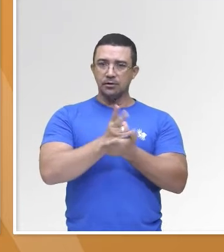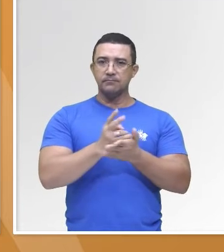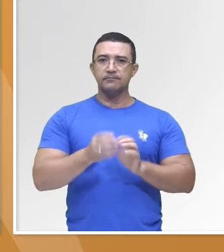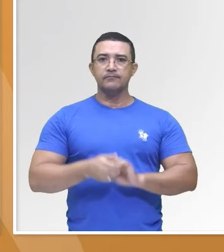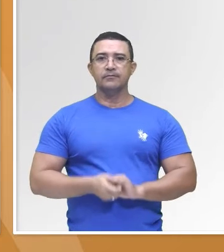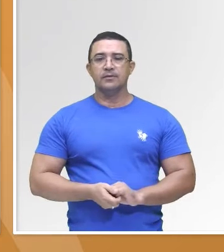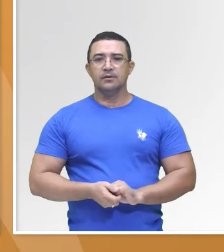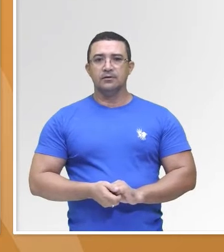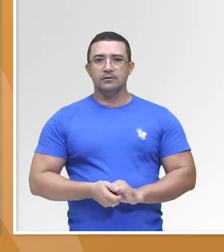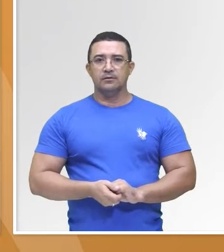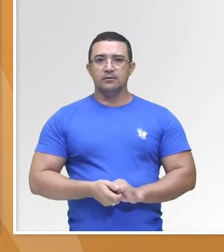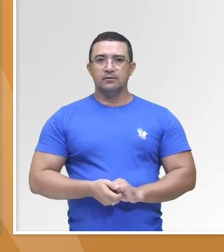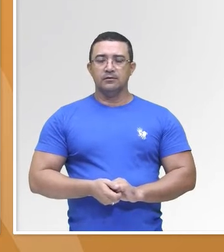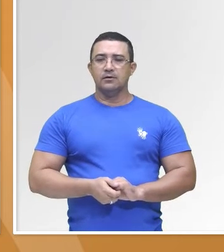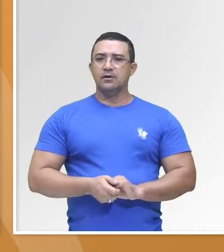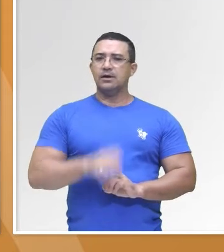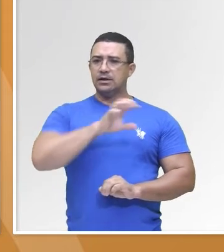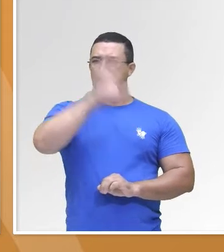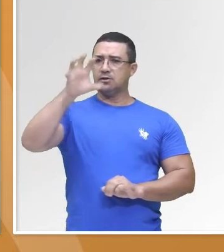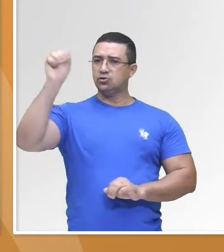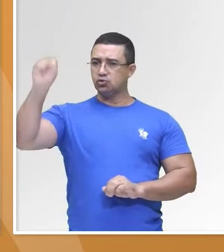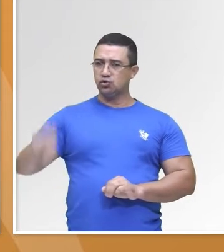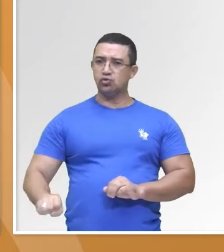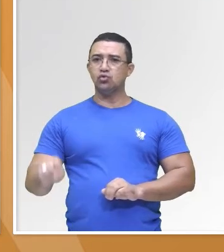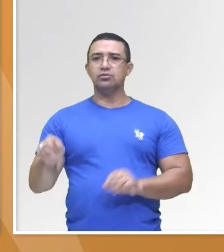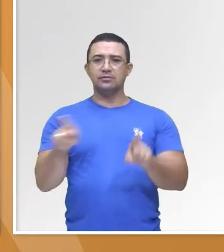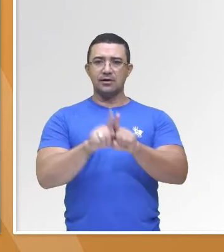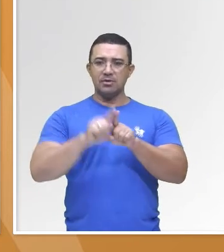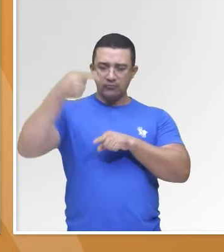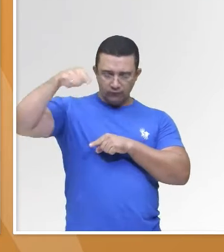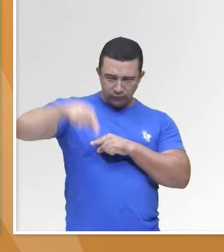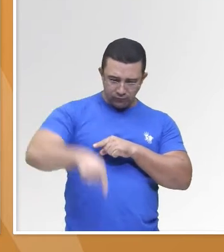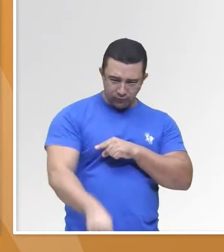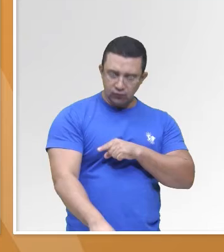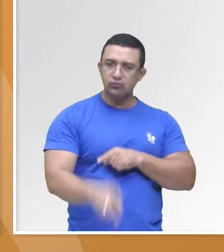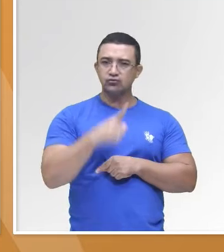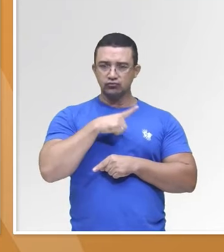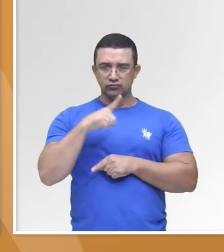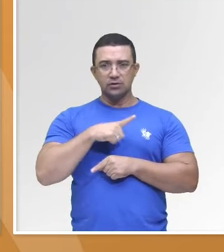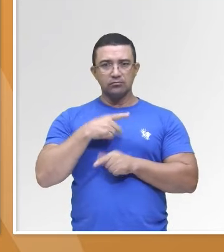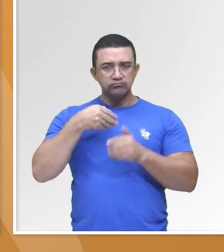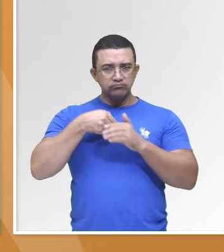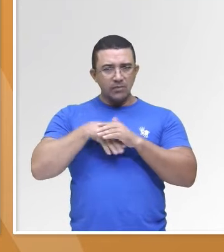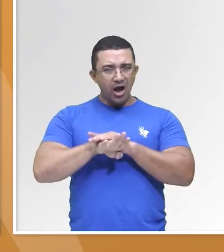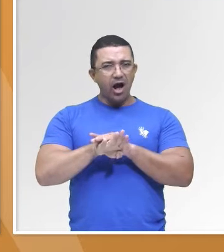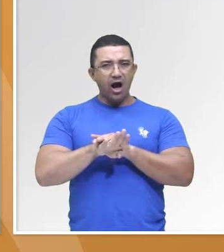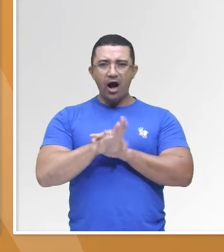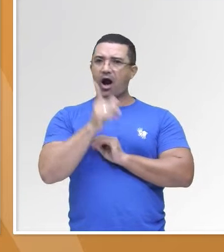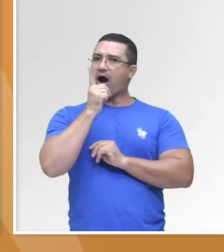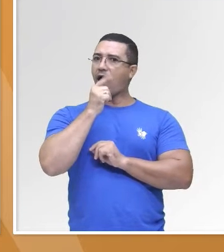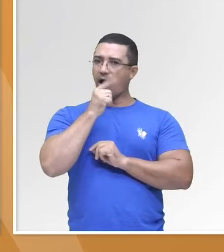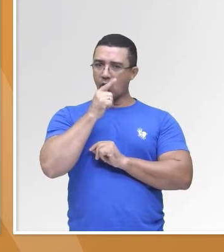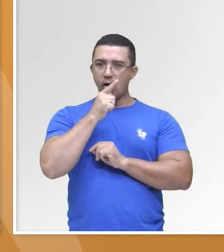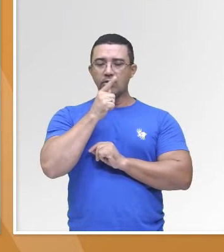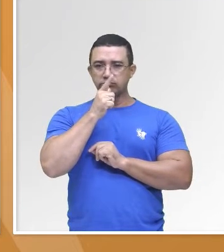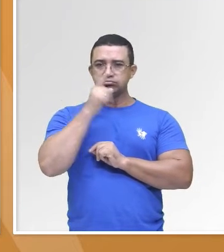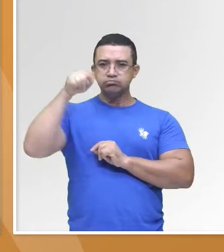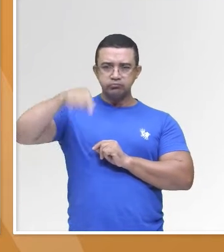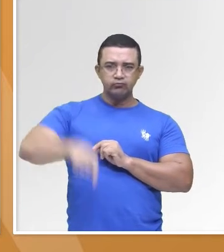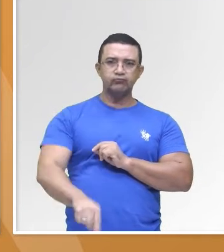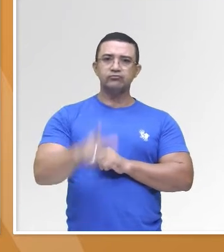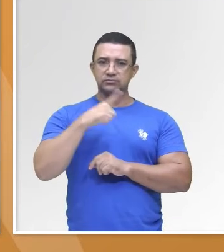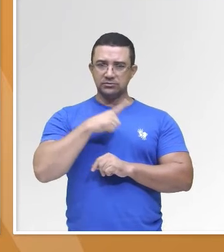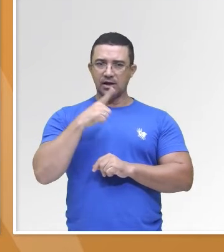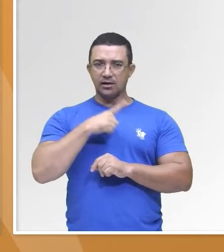Região sul tem ali, né, lençóis freáticos com reservatórios de água, né, muito grandes, exemplo do